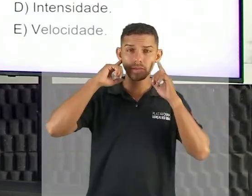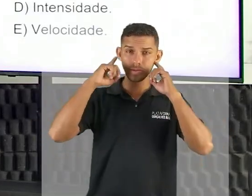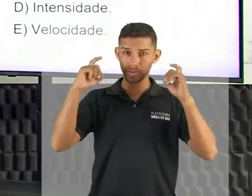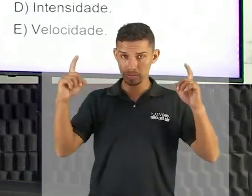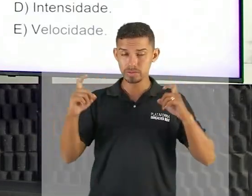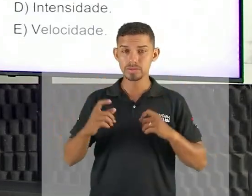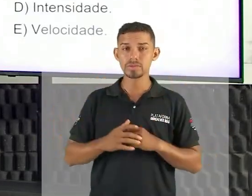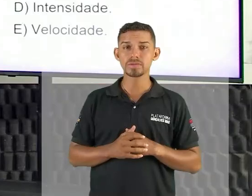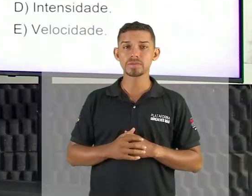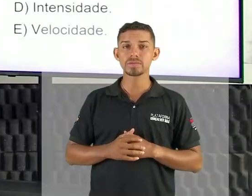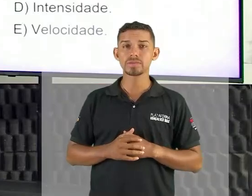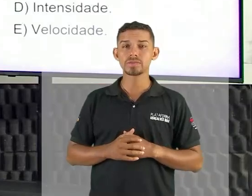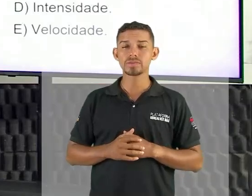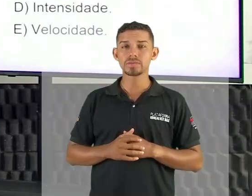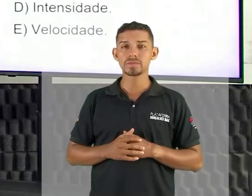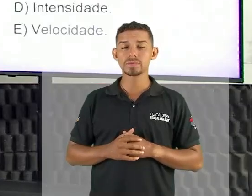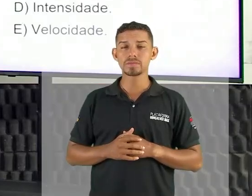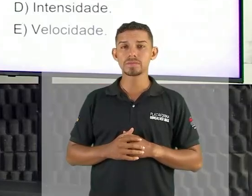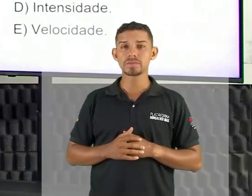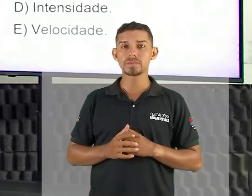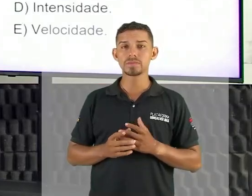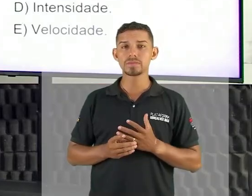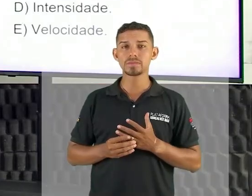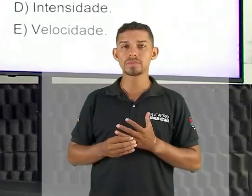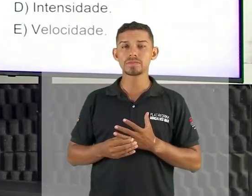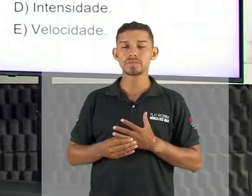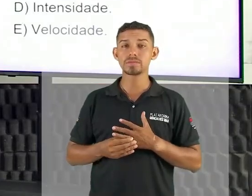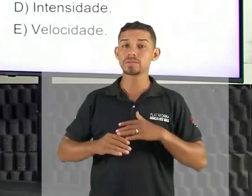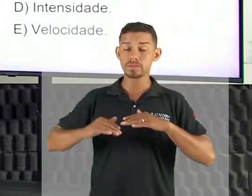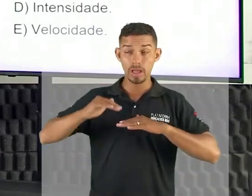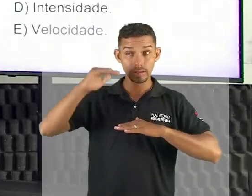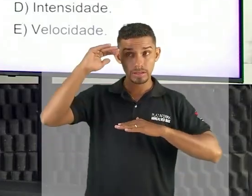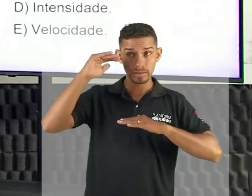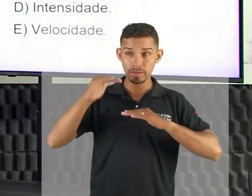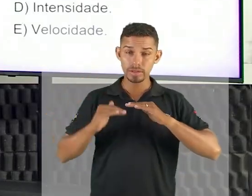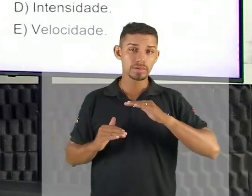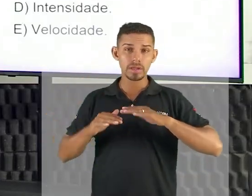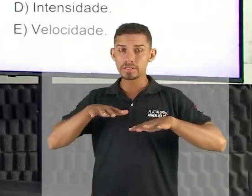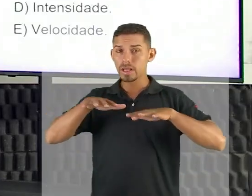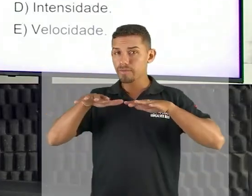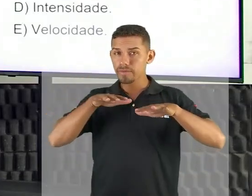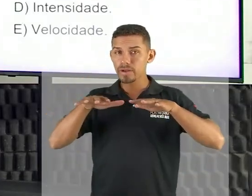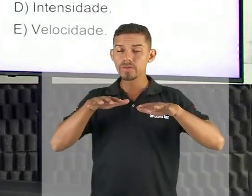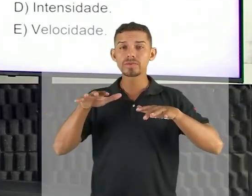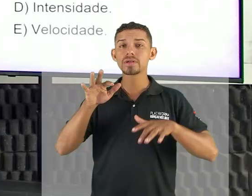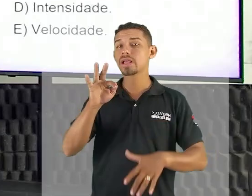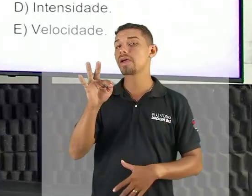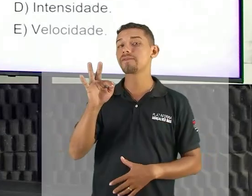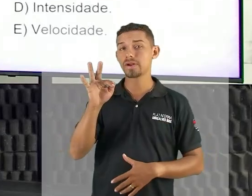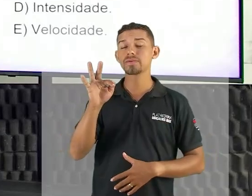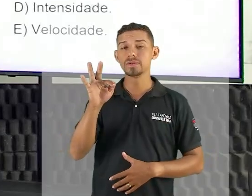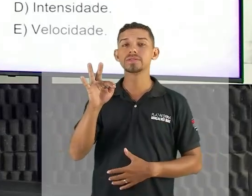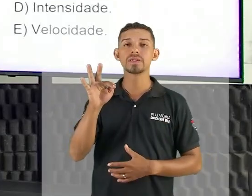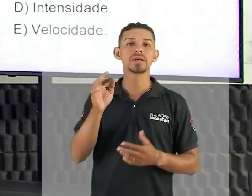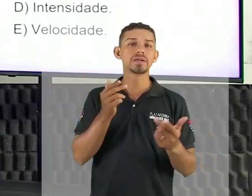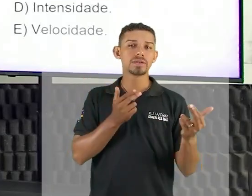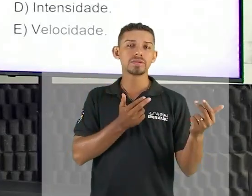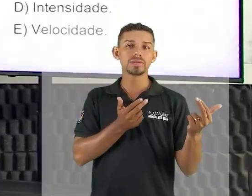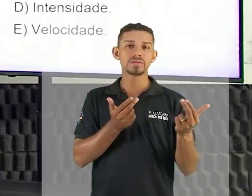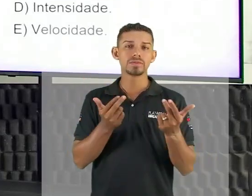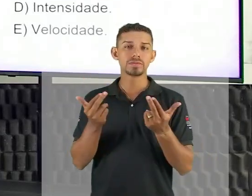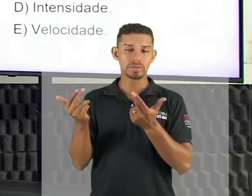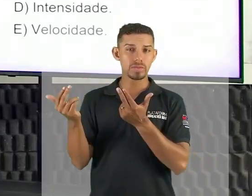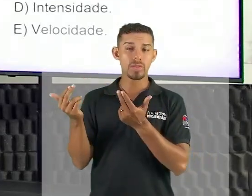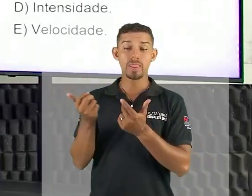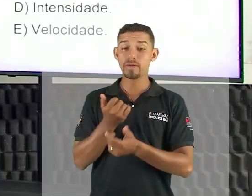vibração quer dizer vai mais em cima mais e mais em cima e mais embaixo só que a a frequência é a mesma o número de